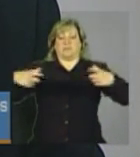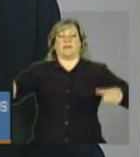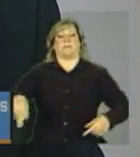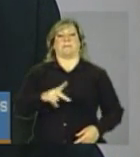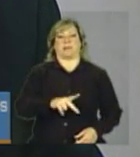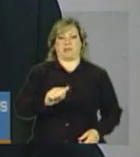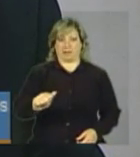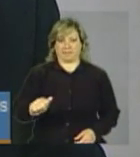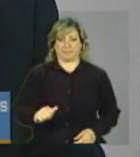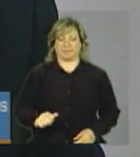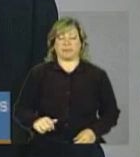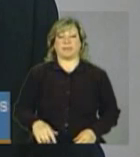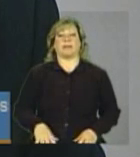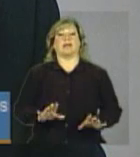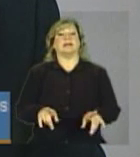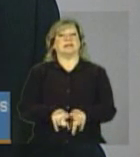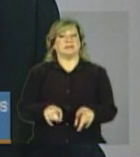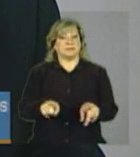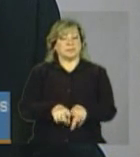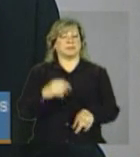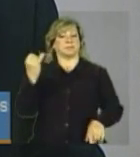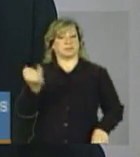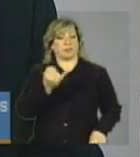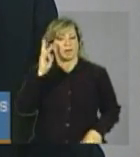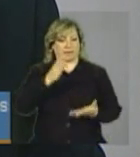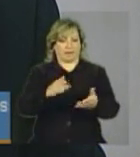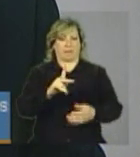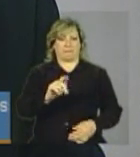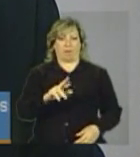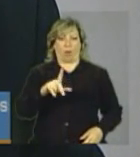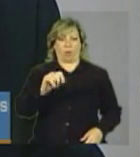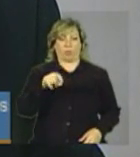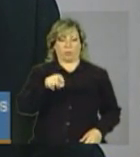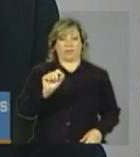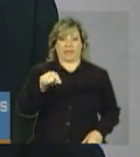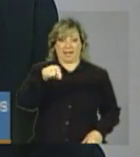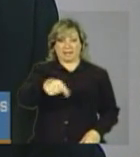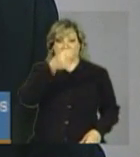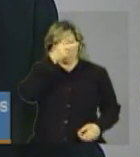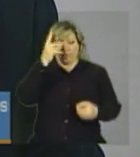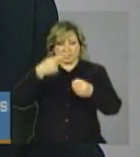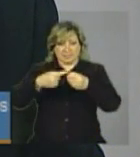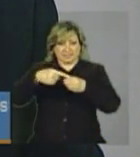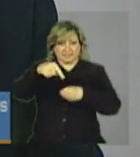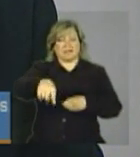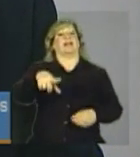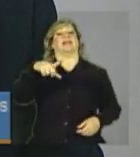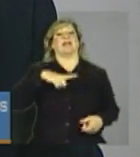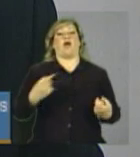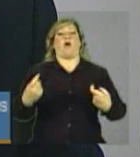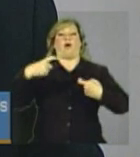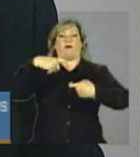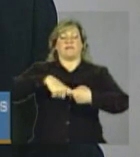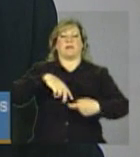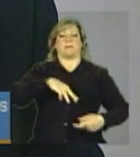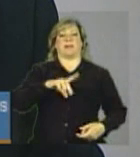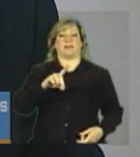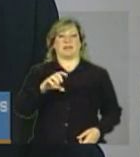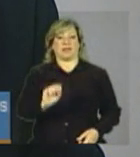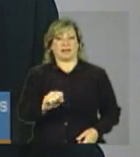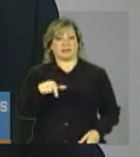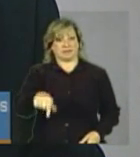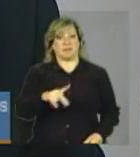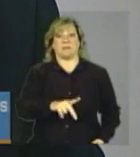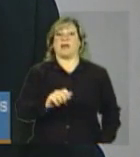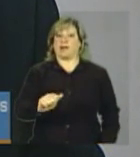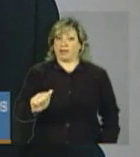PA. Cabe lembrar ao Paulo de Santarém que este município tem um convênio com o MDS na execução